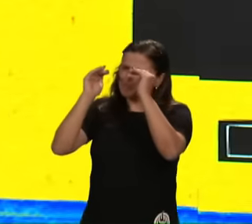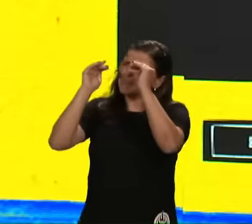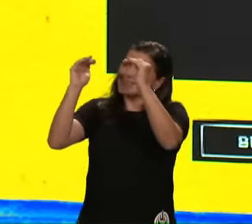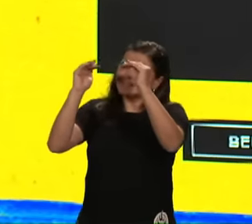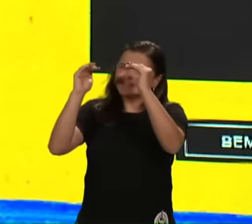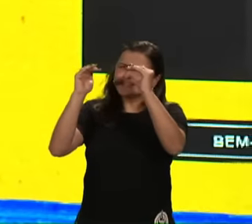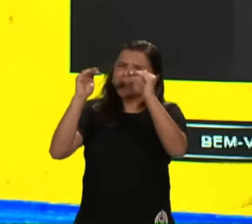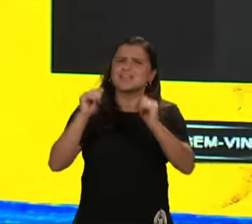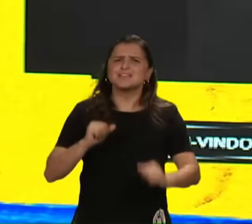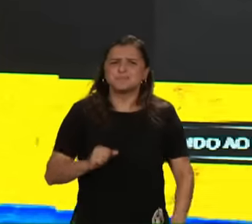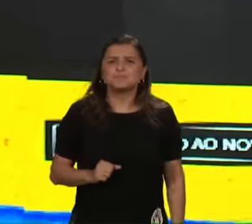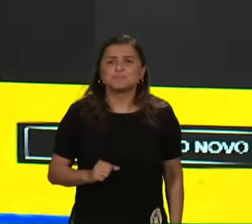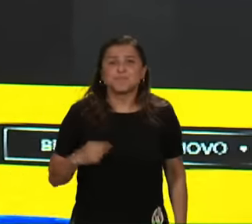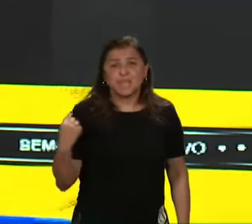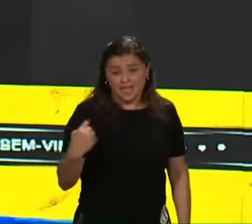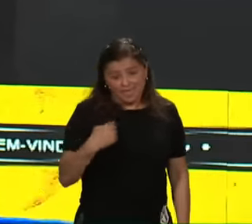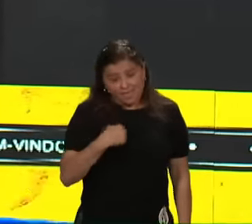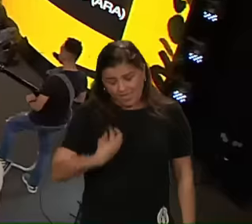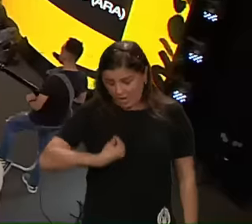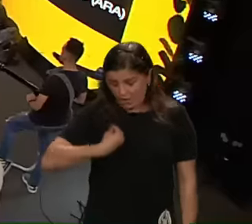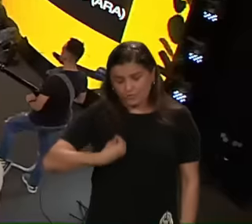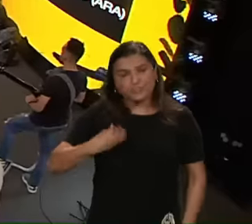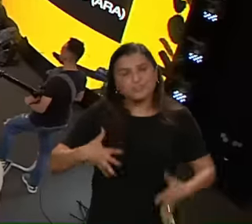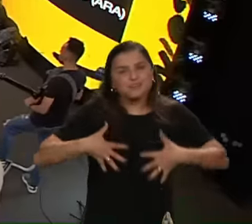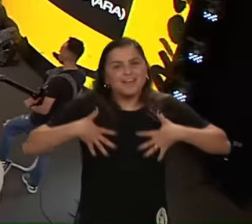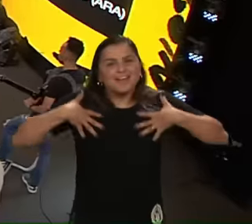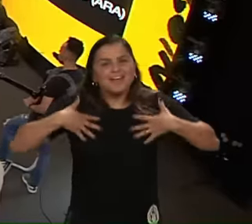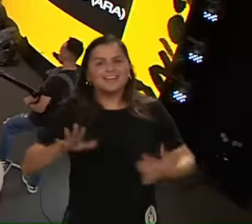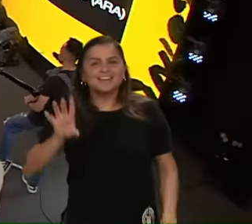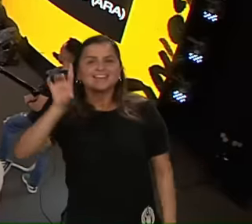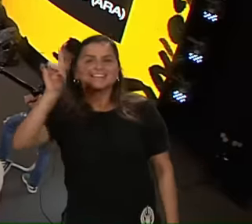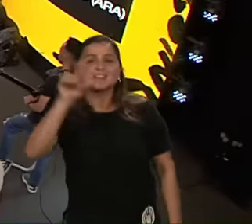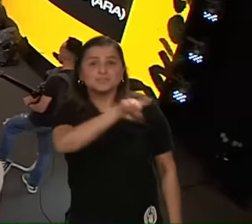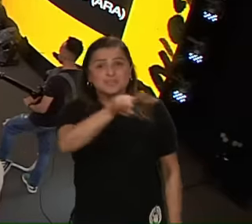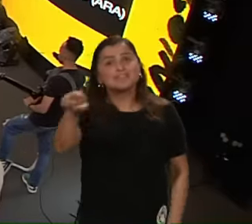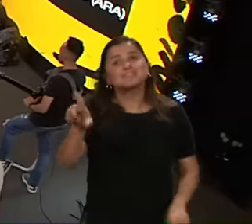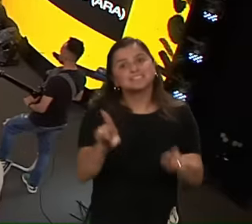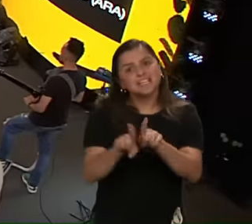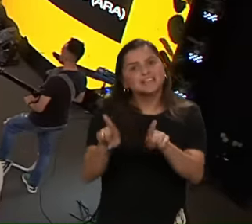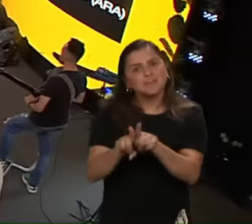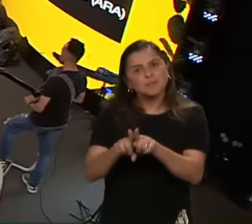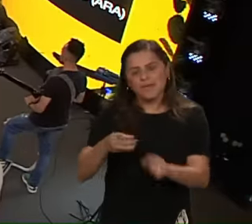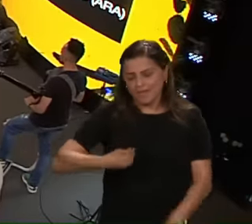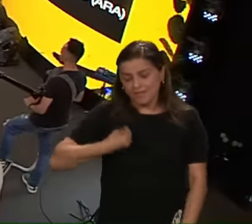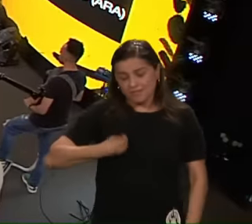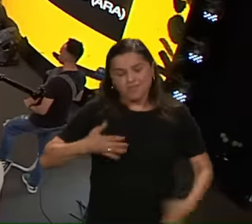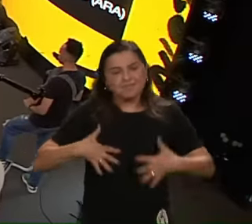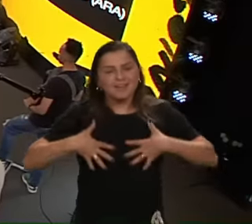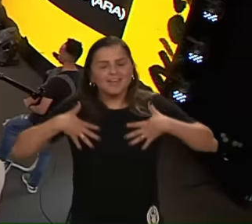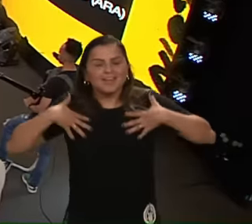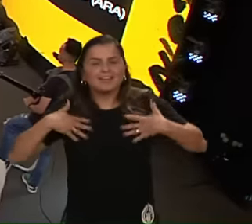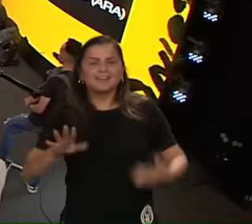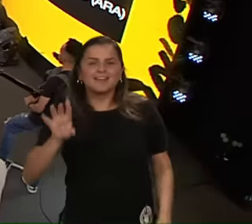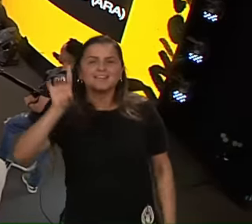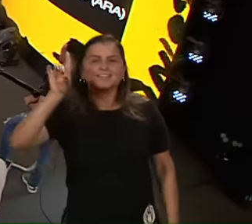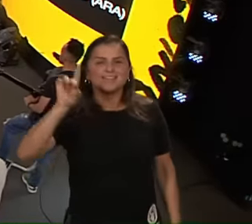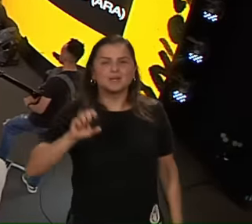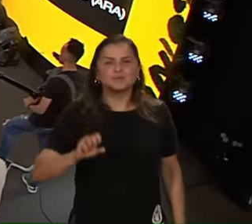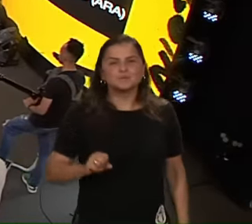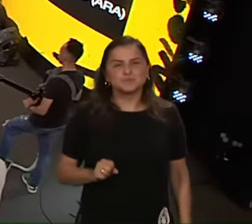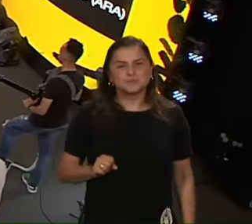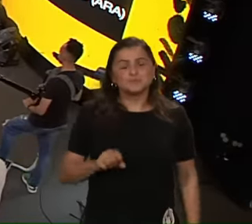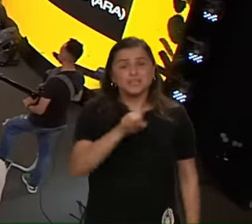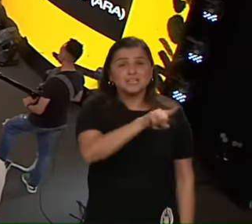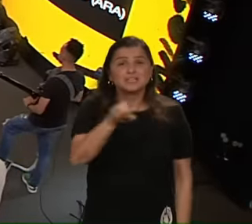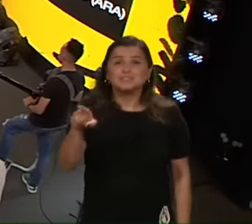vivemos. Eu vivo para agradar a Deus. Você vive para agradar a Deus. Se você não tem